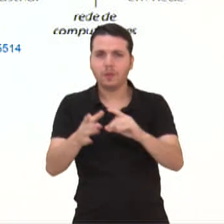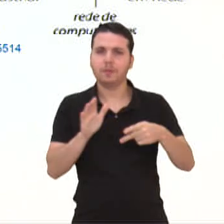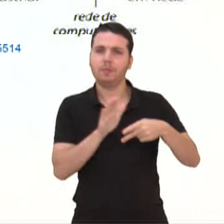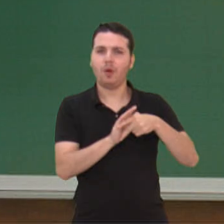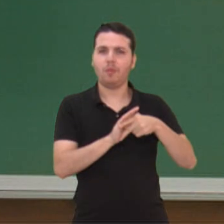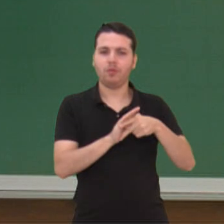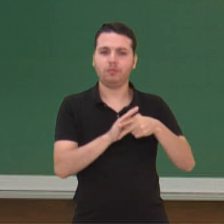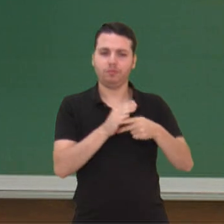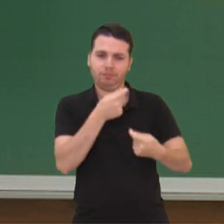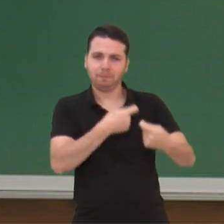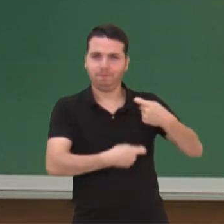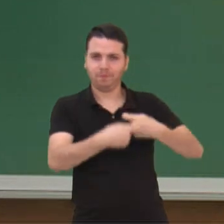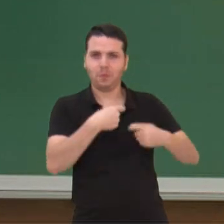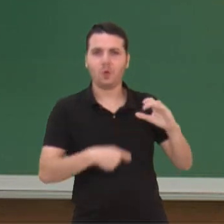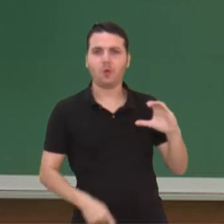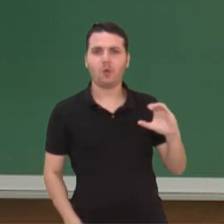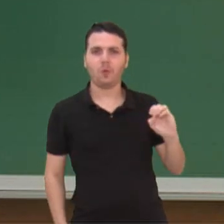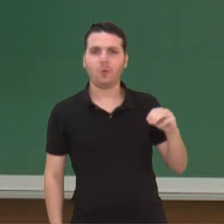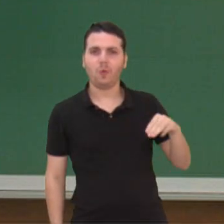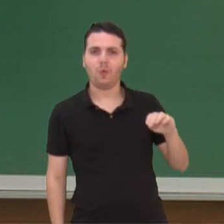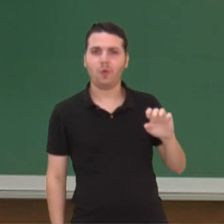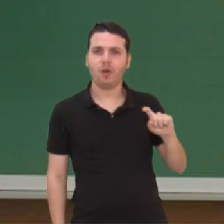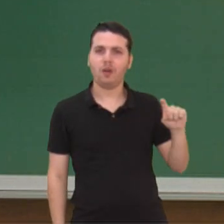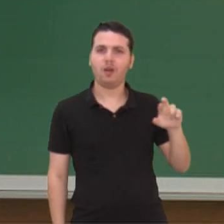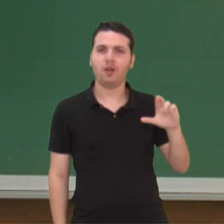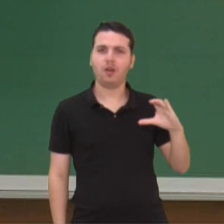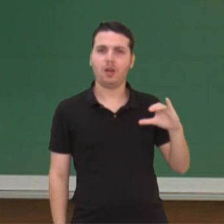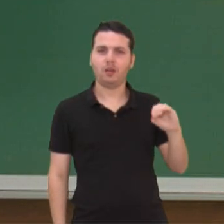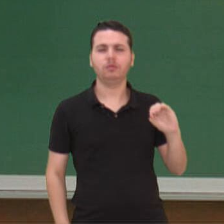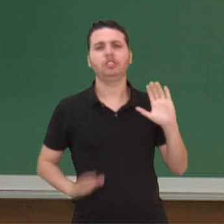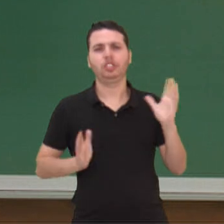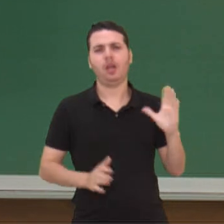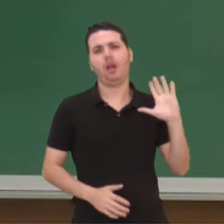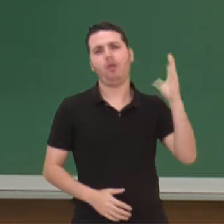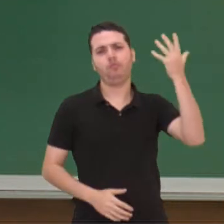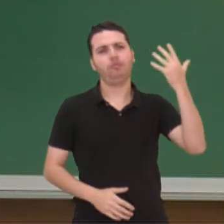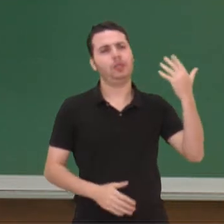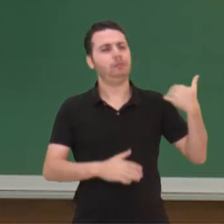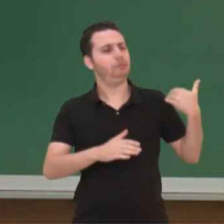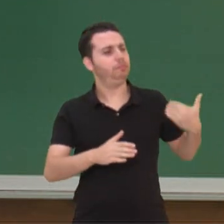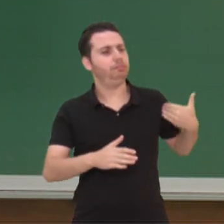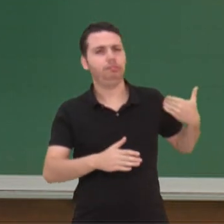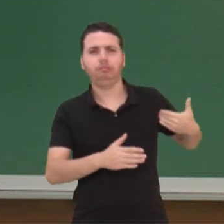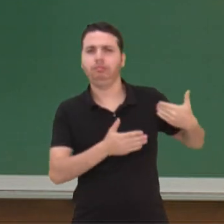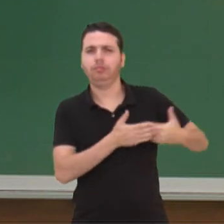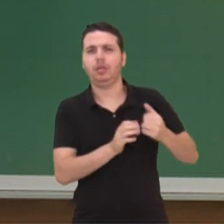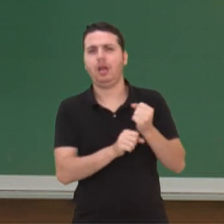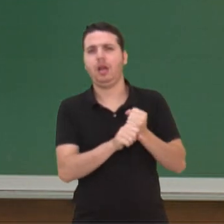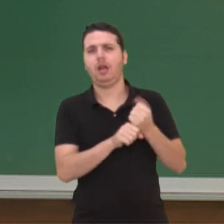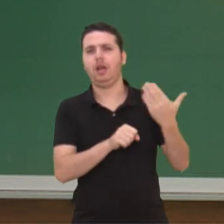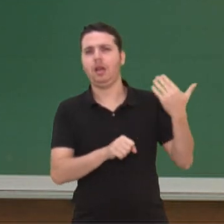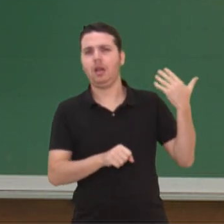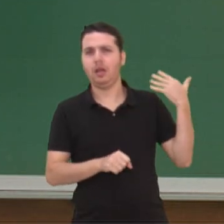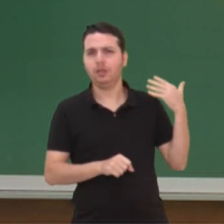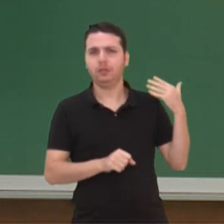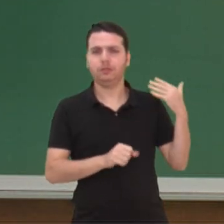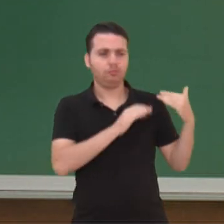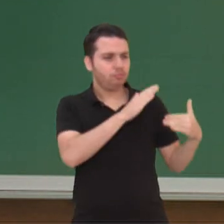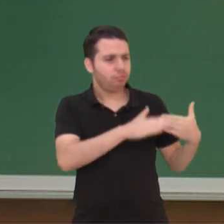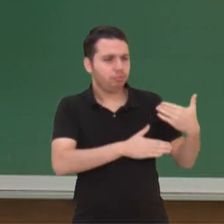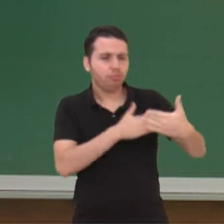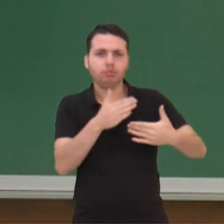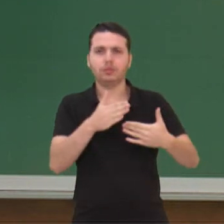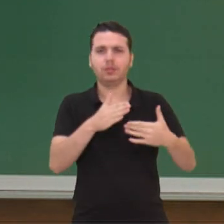lembrar lá que o comércio, ele ocorre há muito tempo, Então, desde aí a evolução das